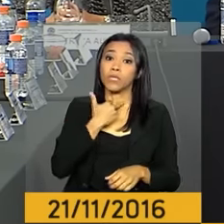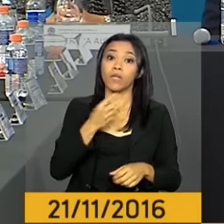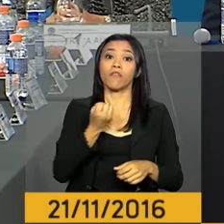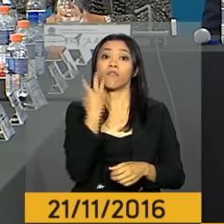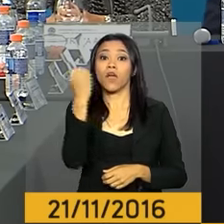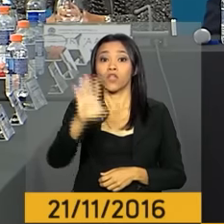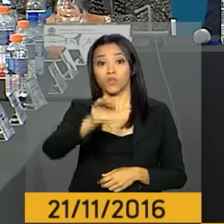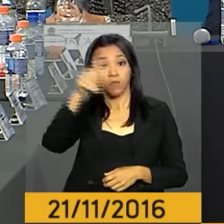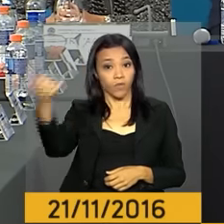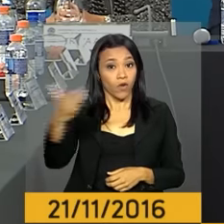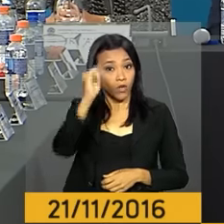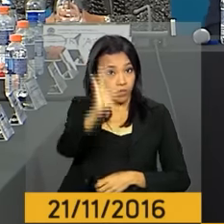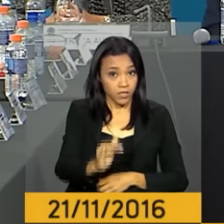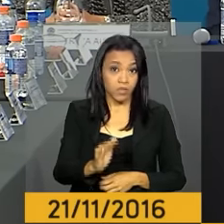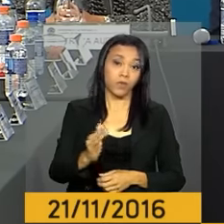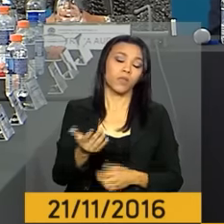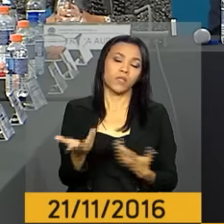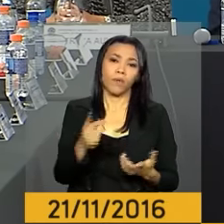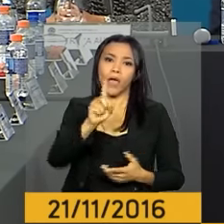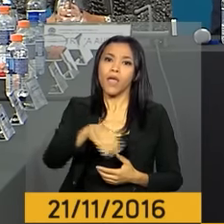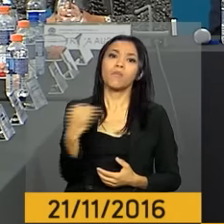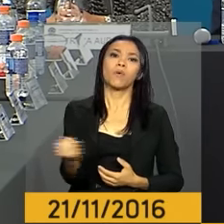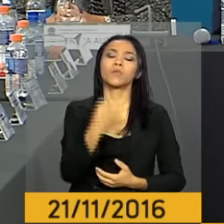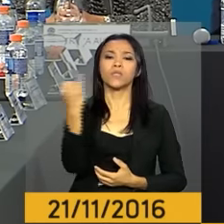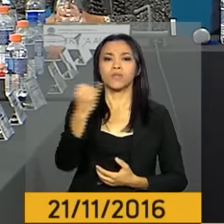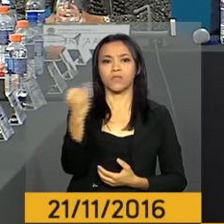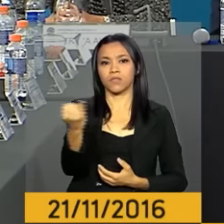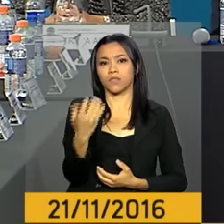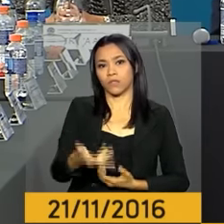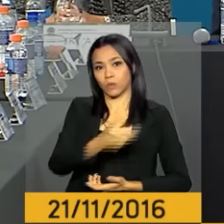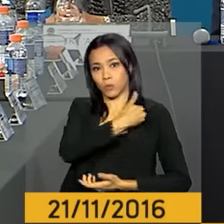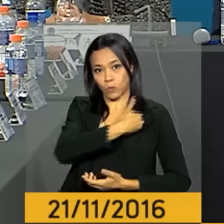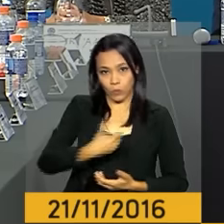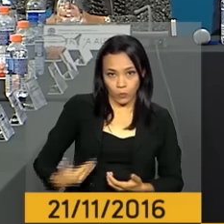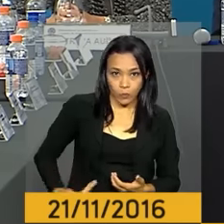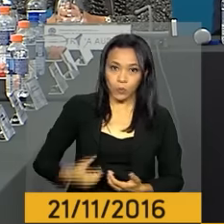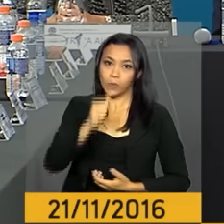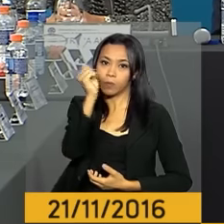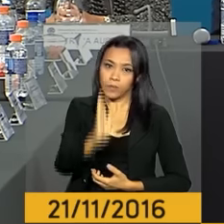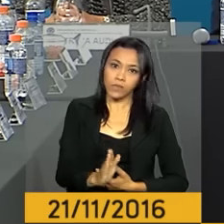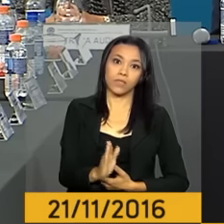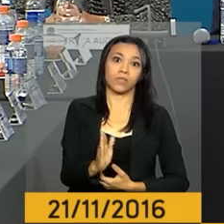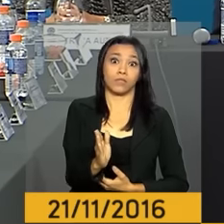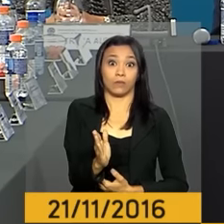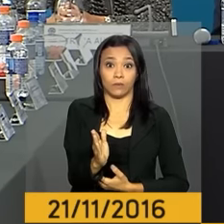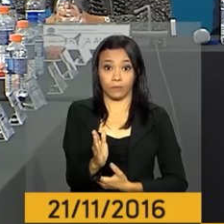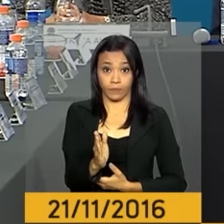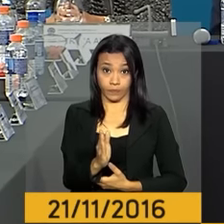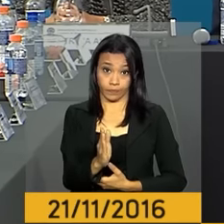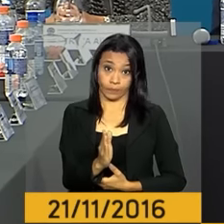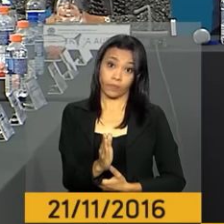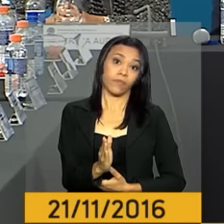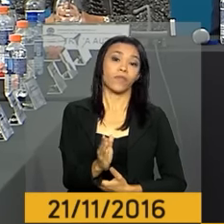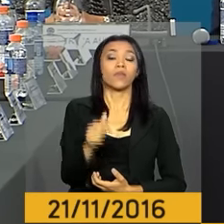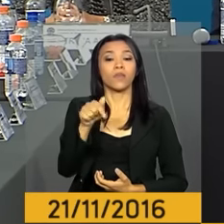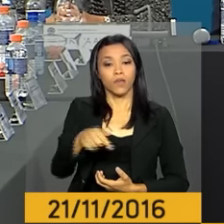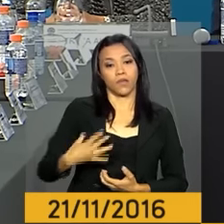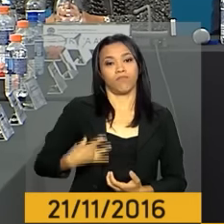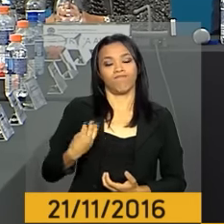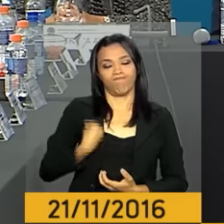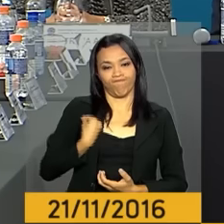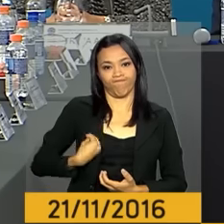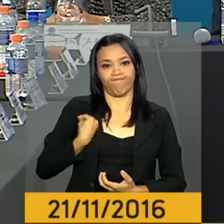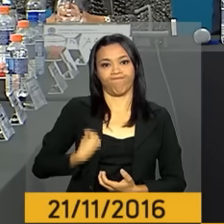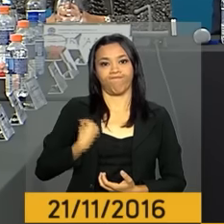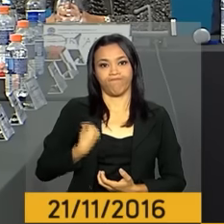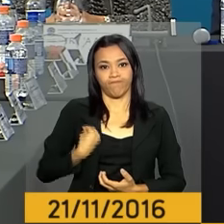portanto, importantíssima para o governo e para o Brasil que todos os convidados aqui estivessem. E eu vou